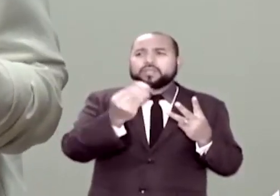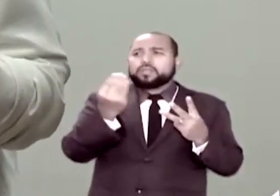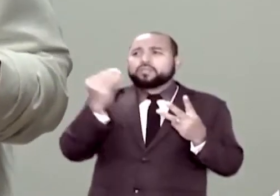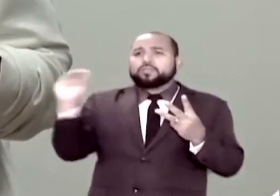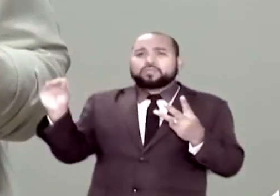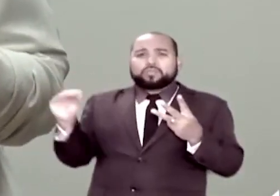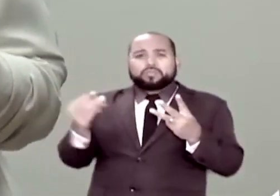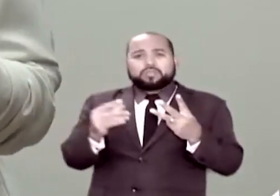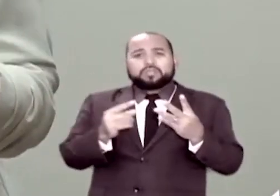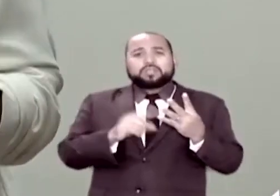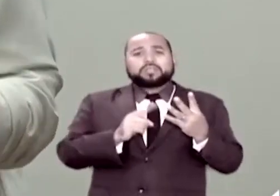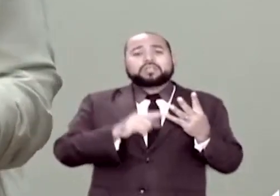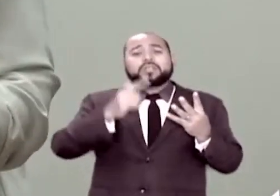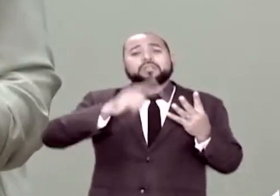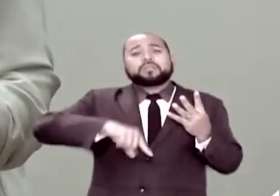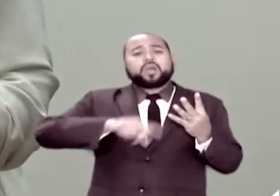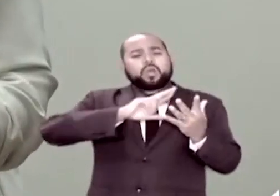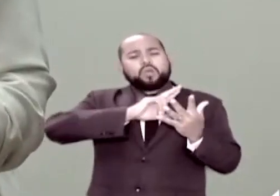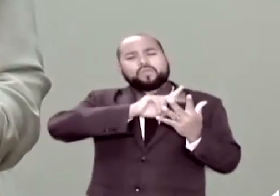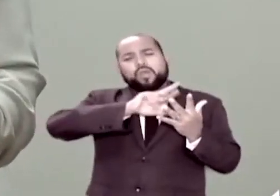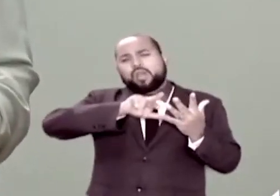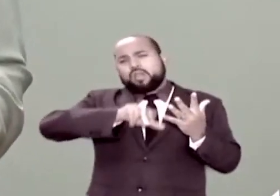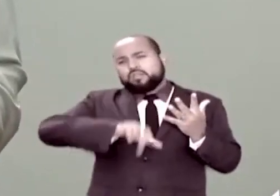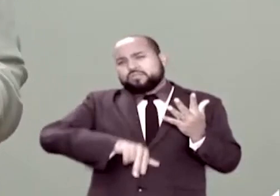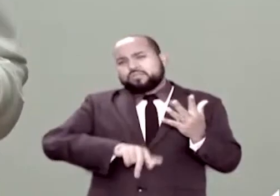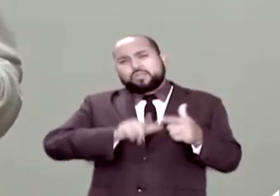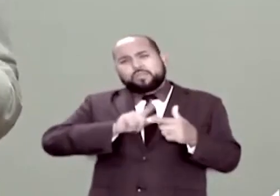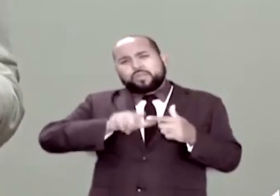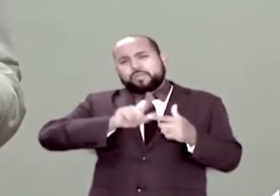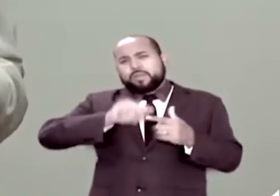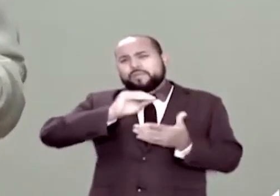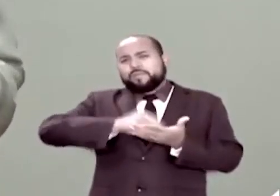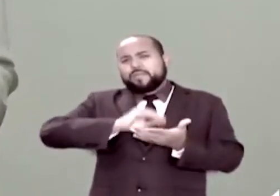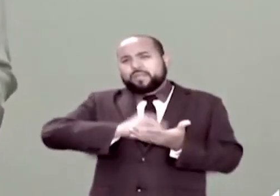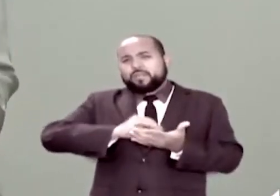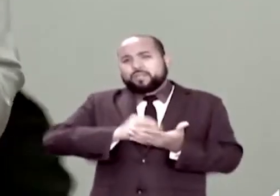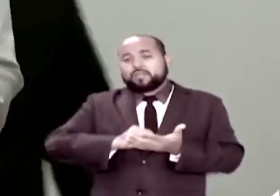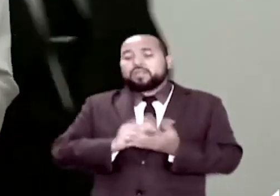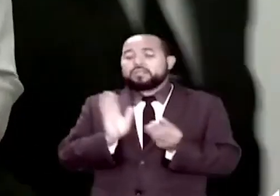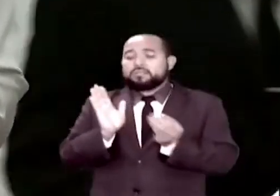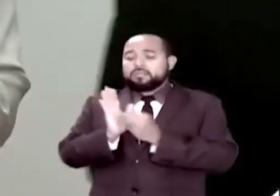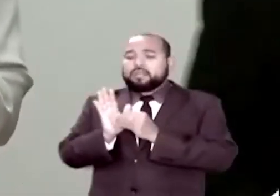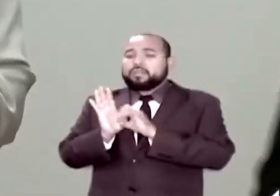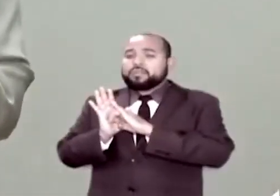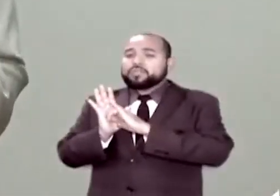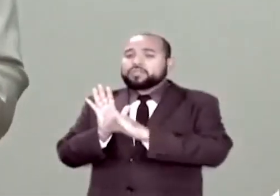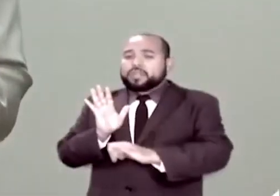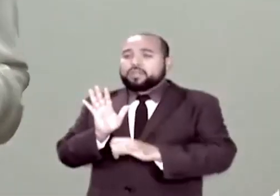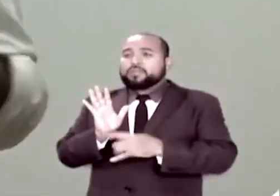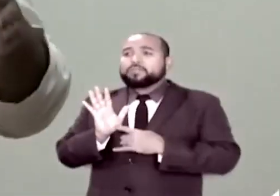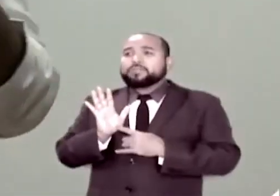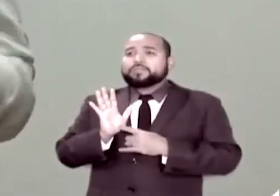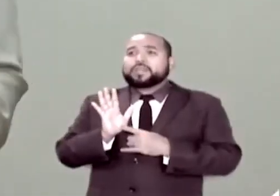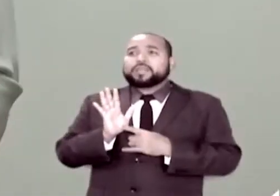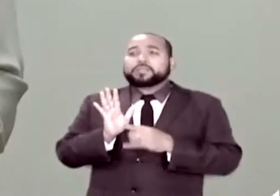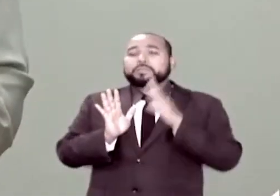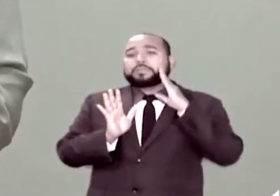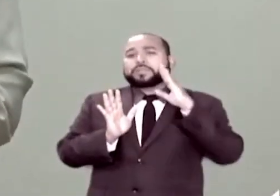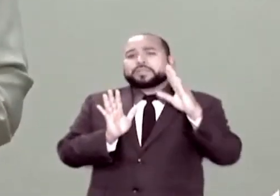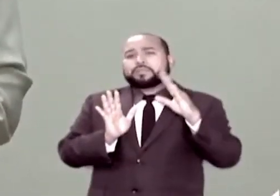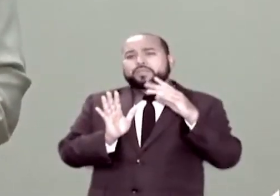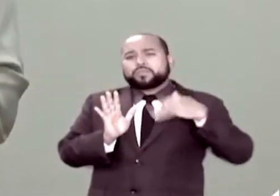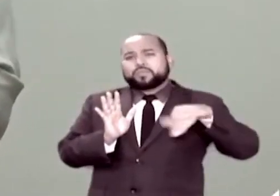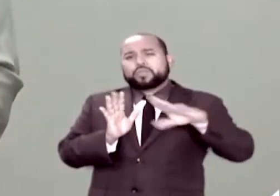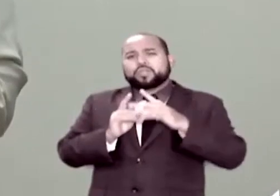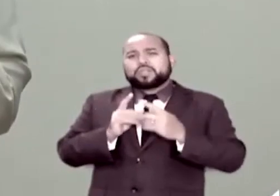recursais e outras diversas questões eh que diz respeito não só a esse edital mas a princípios gerais da